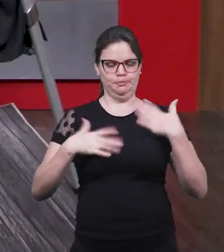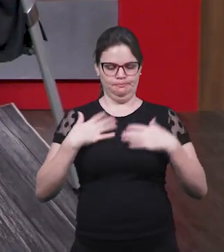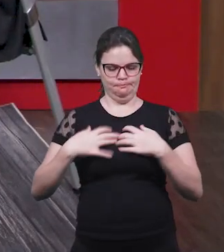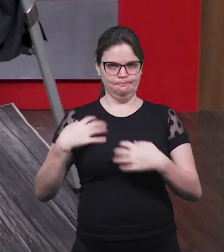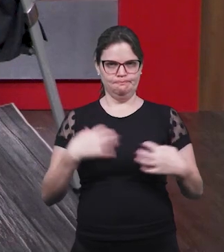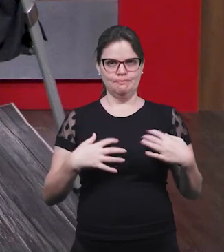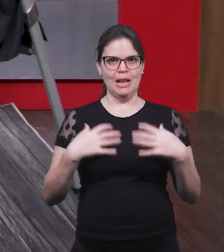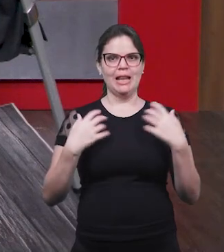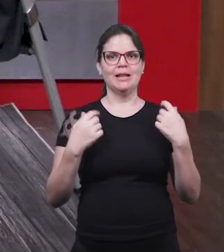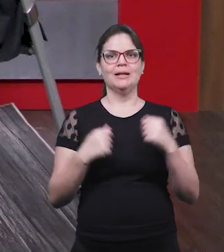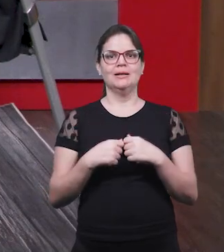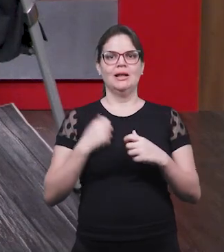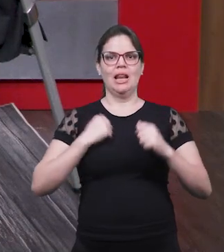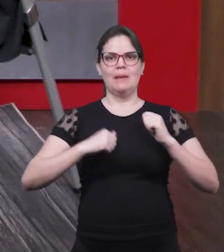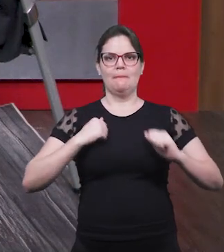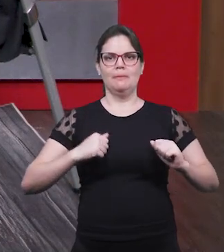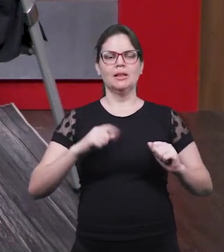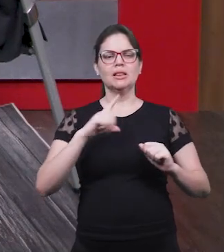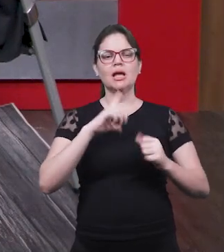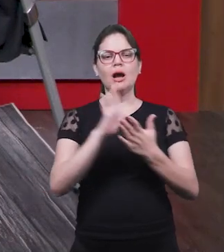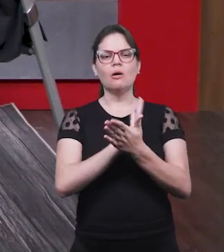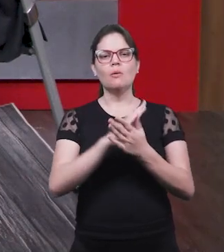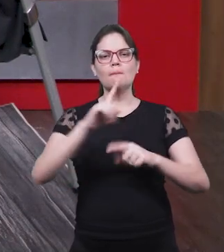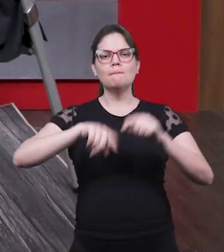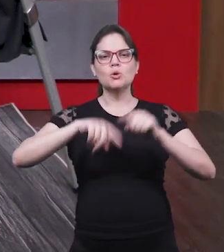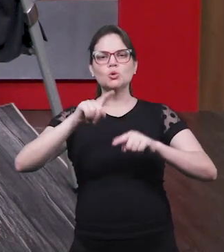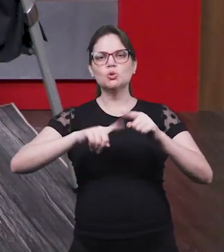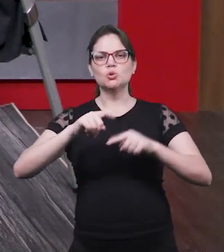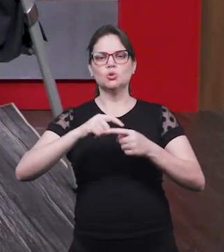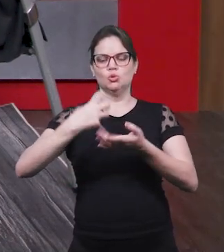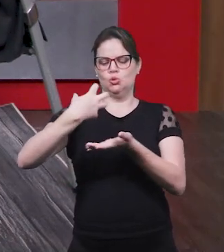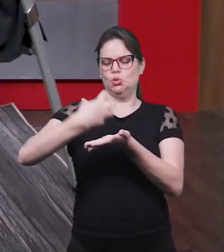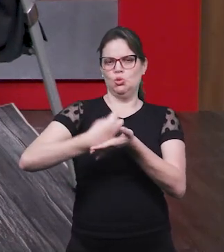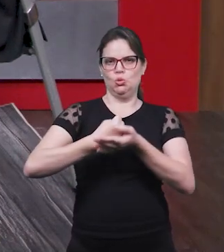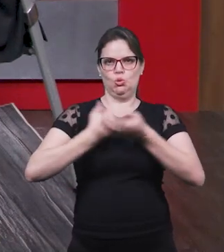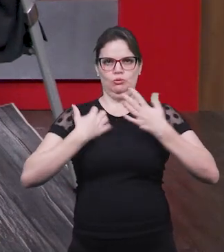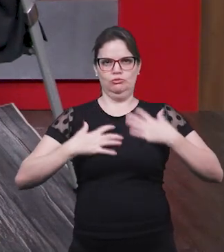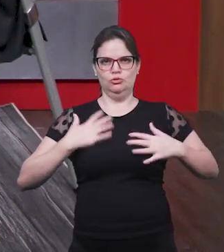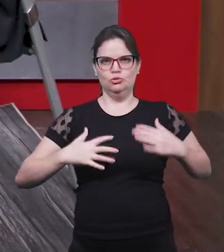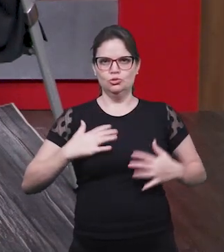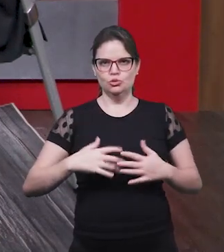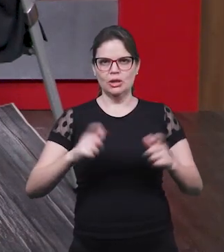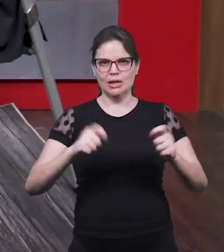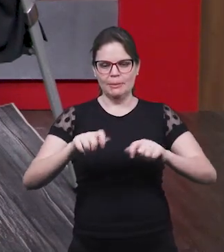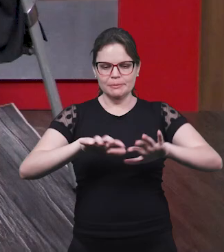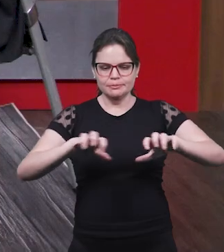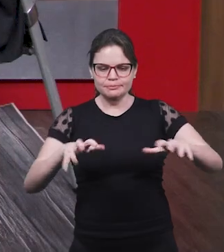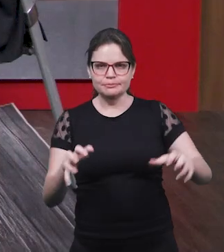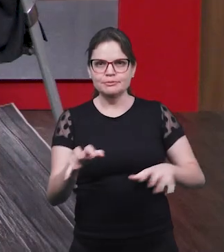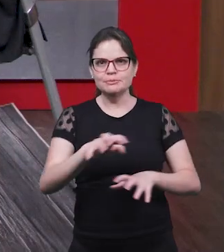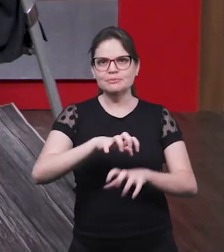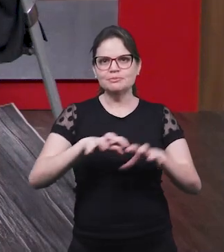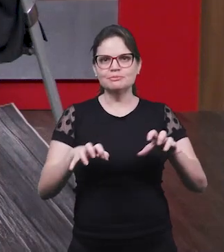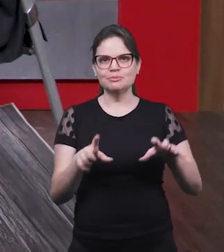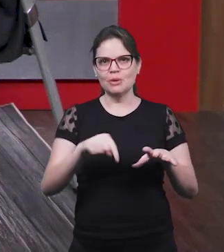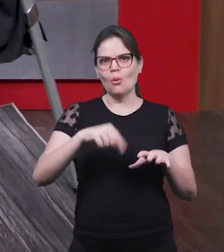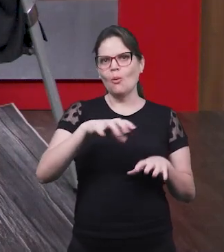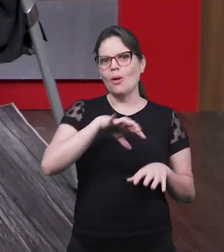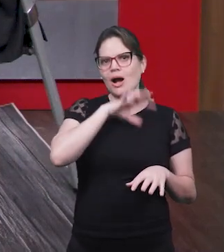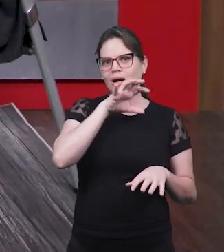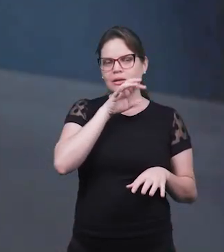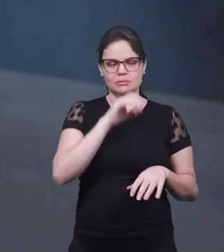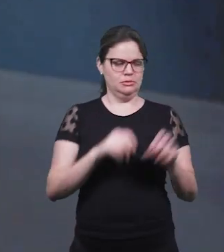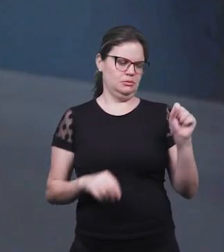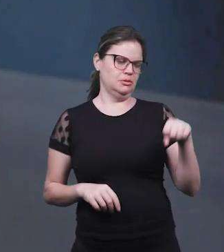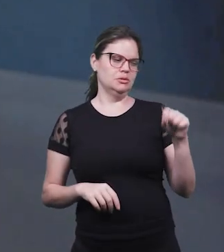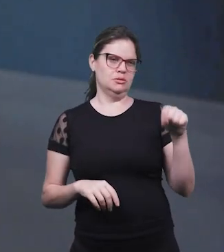produto específico para se banhar? Algum cuidado em relação a algum produto para ser usado? Sim, os banhos, para quem